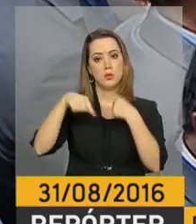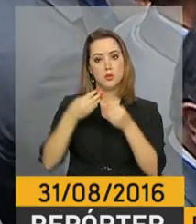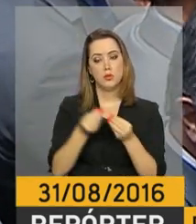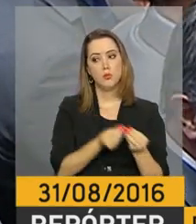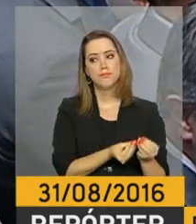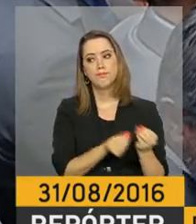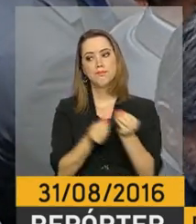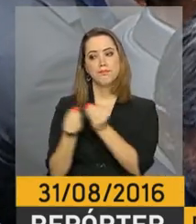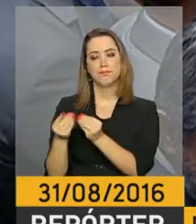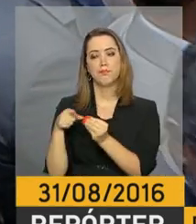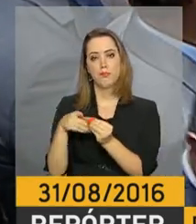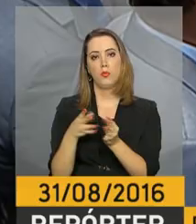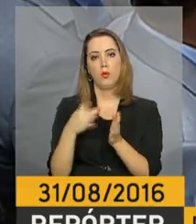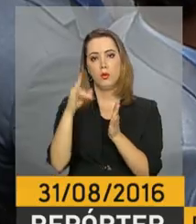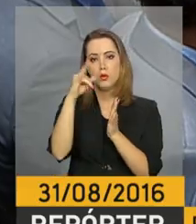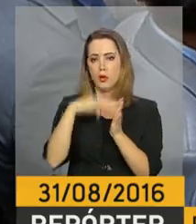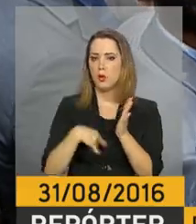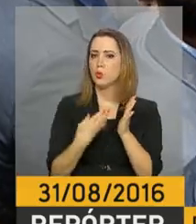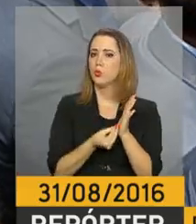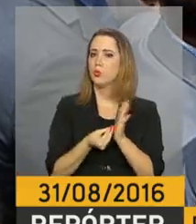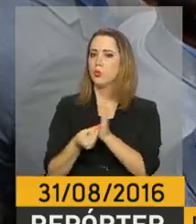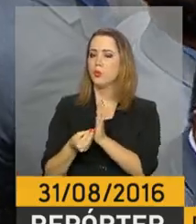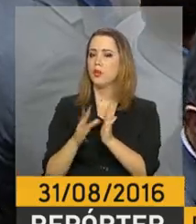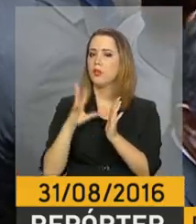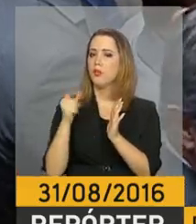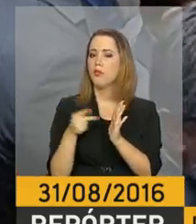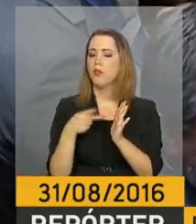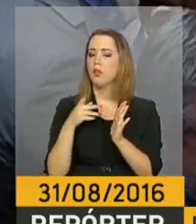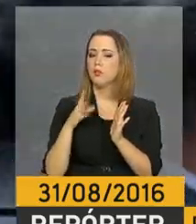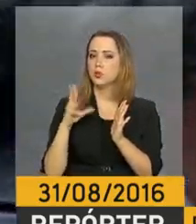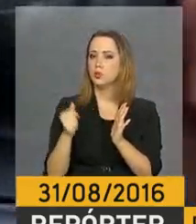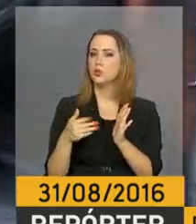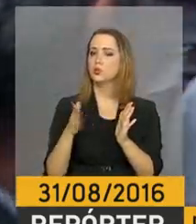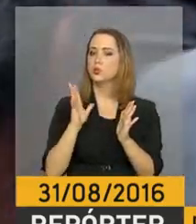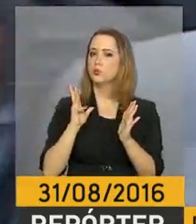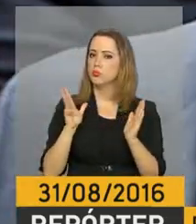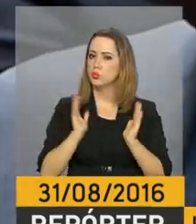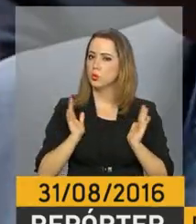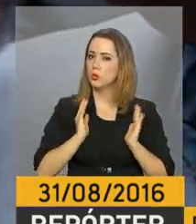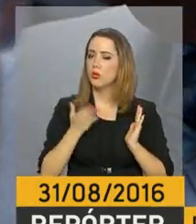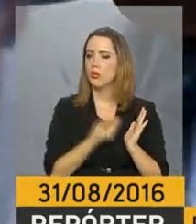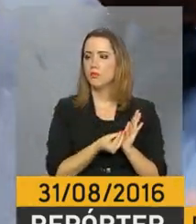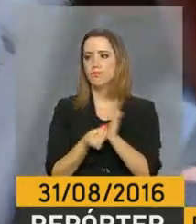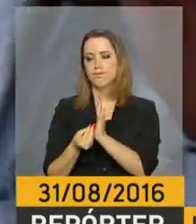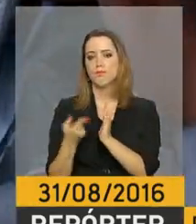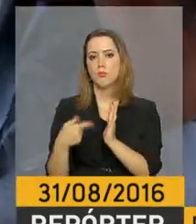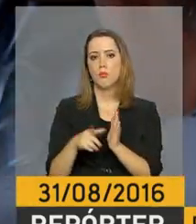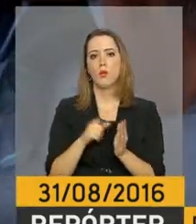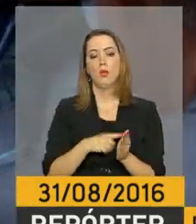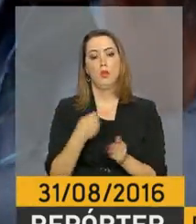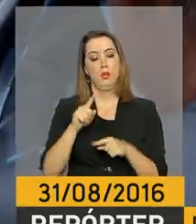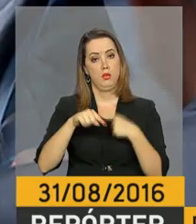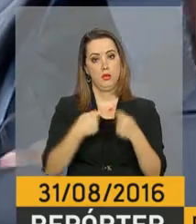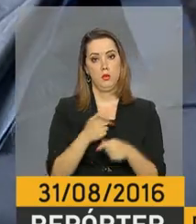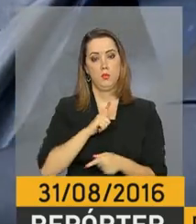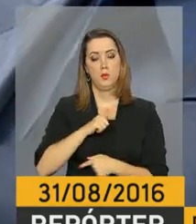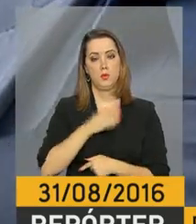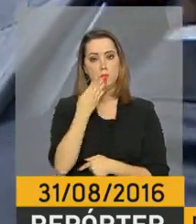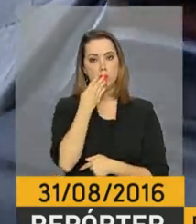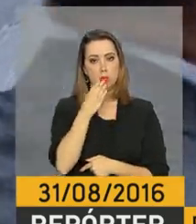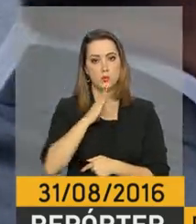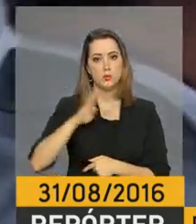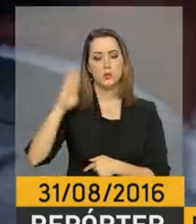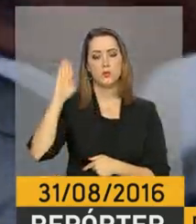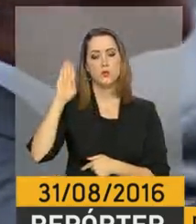de bens. Na sequência, Michel Temer fará um juramento, onde vai prometer manter, defender e cumprir